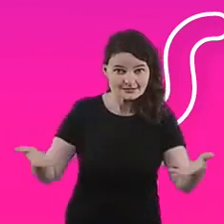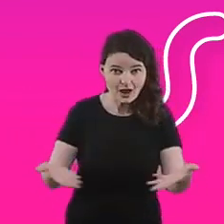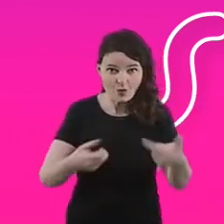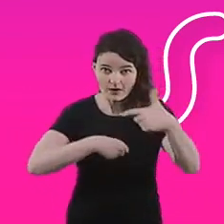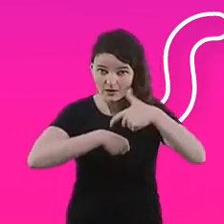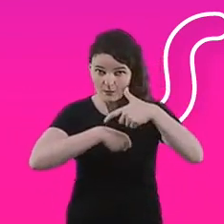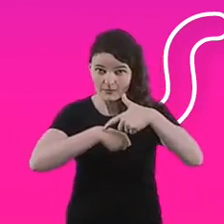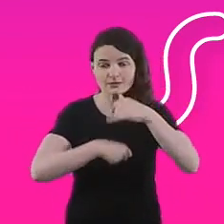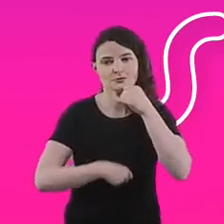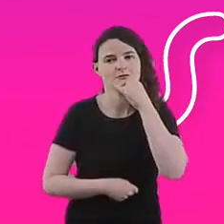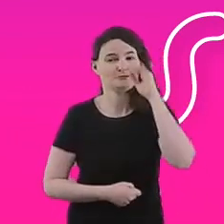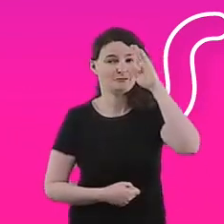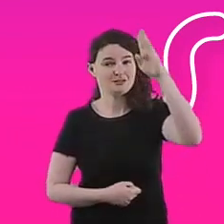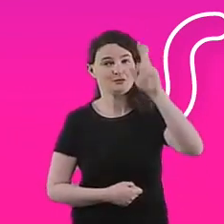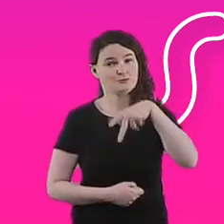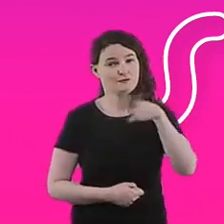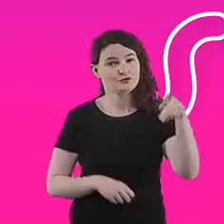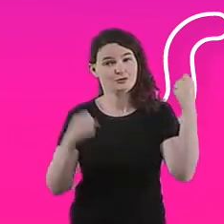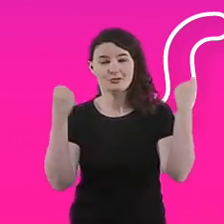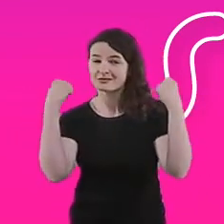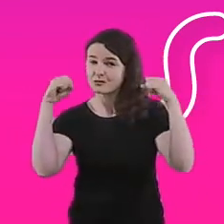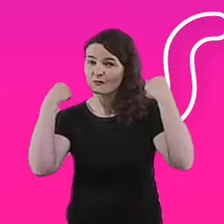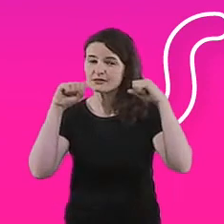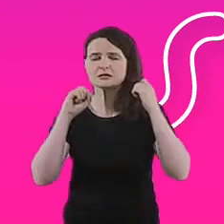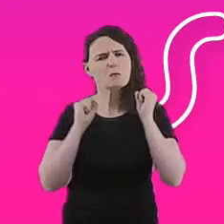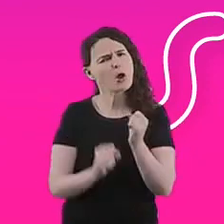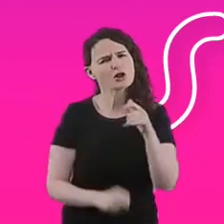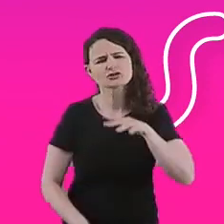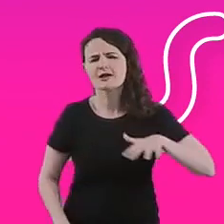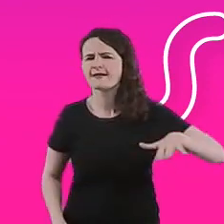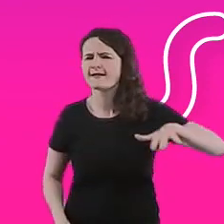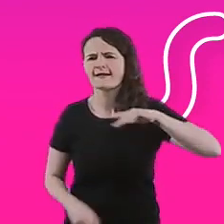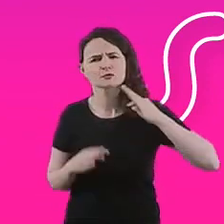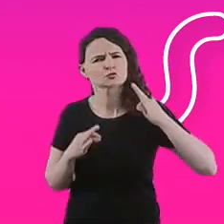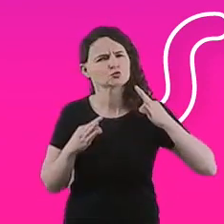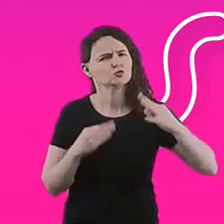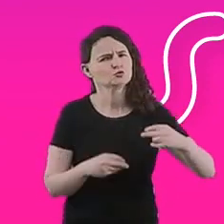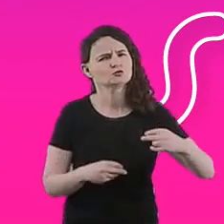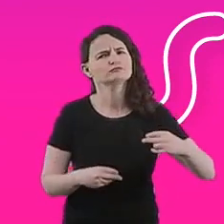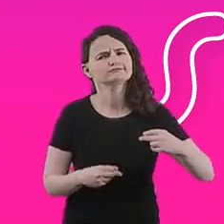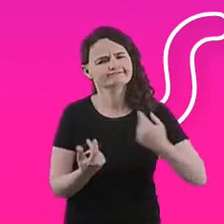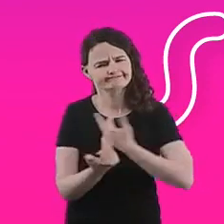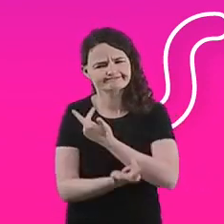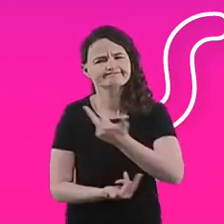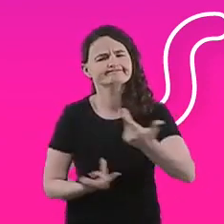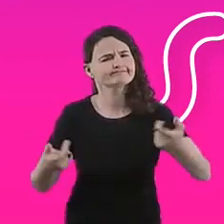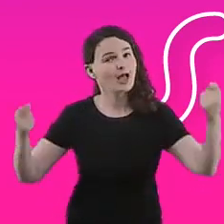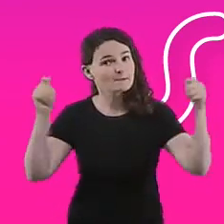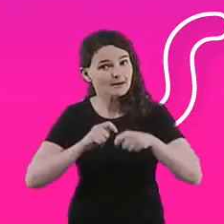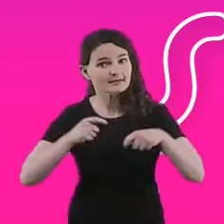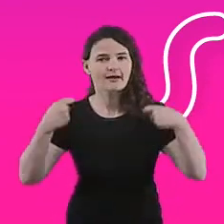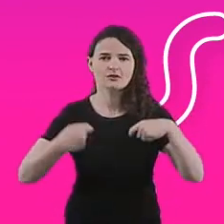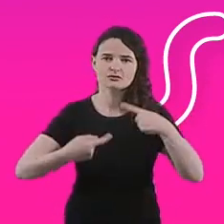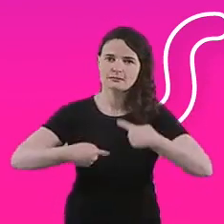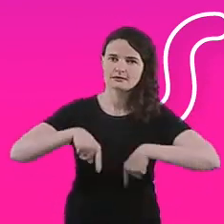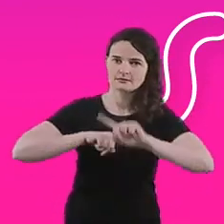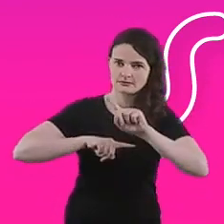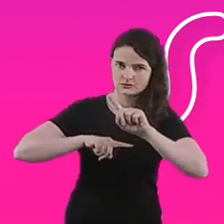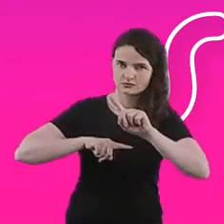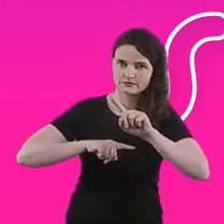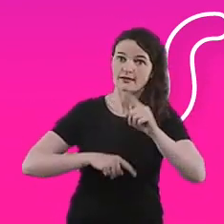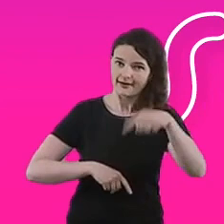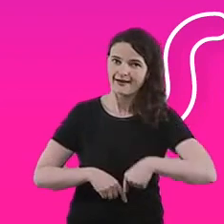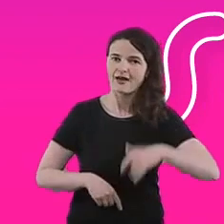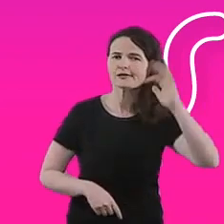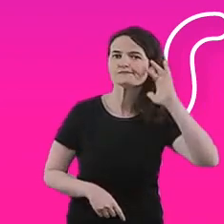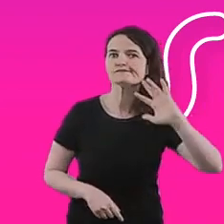física, mas a gente poderia estar falando do professor de qualquer disciplina a desenvolver. Então, acho que esse é um questionamento que o próprio festival está me